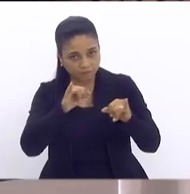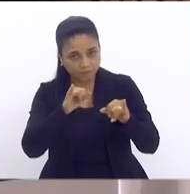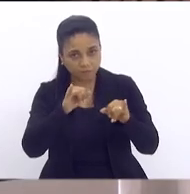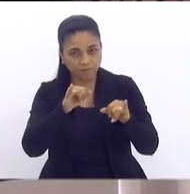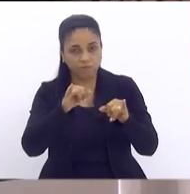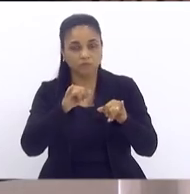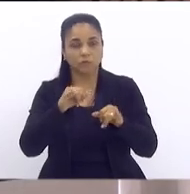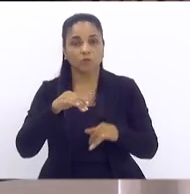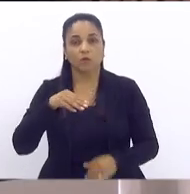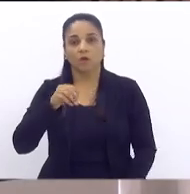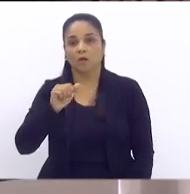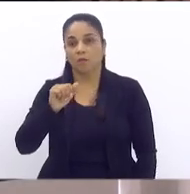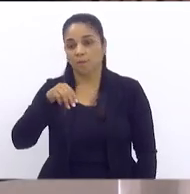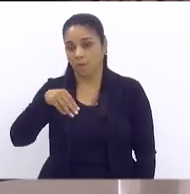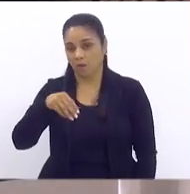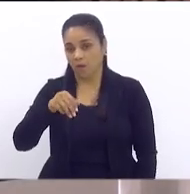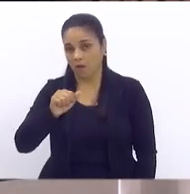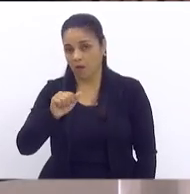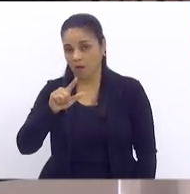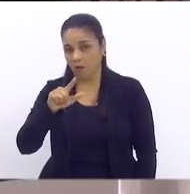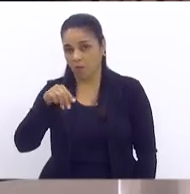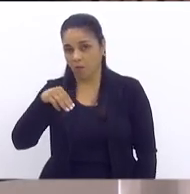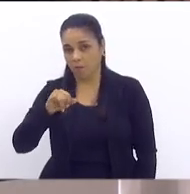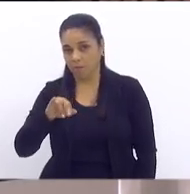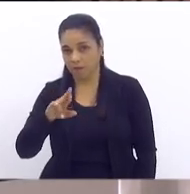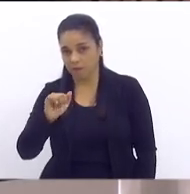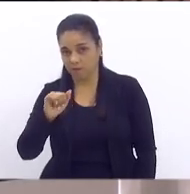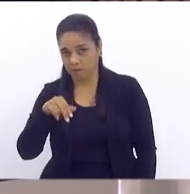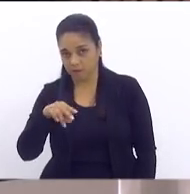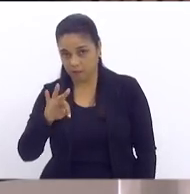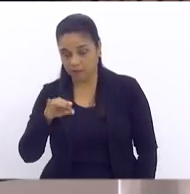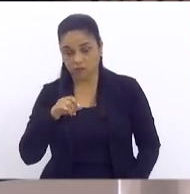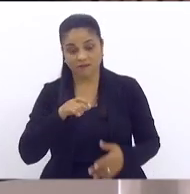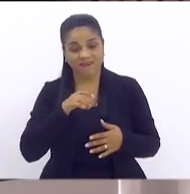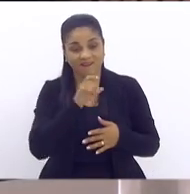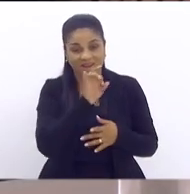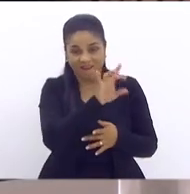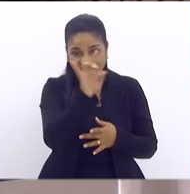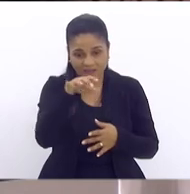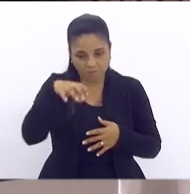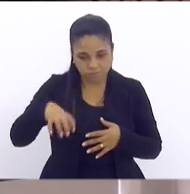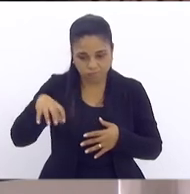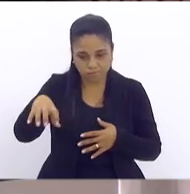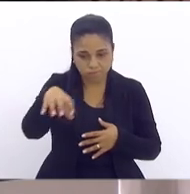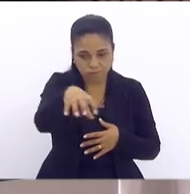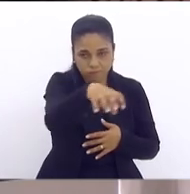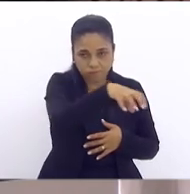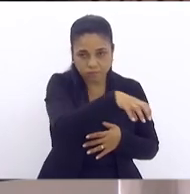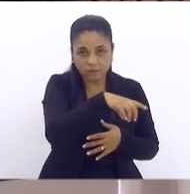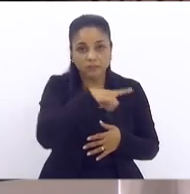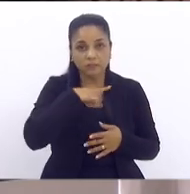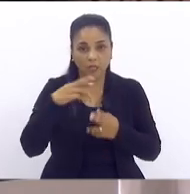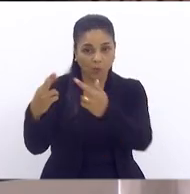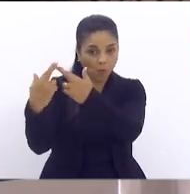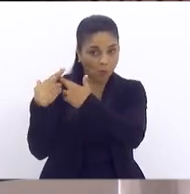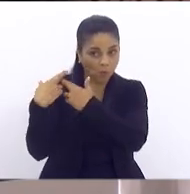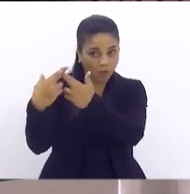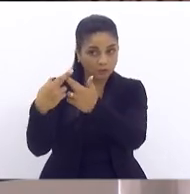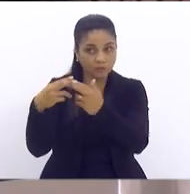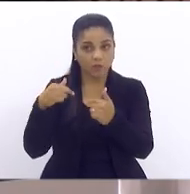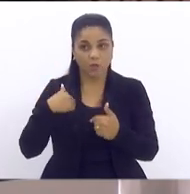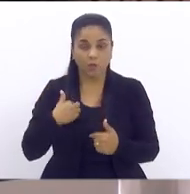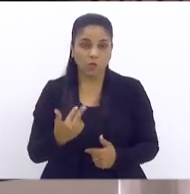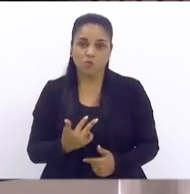pelo almirante, a questão de cada região ter uma autoridade marítima responsável. Então, a gente, o Tribunal Marítimo, não pode falar